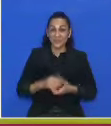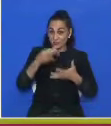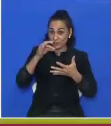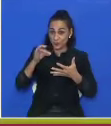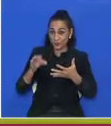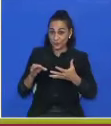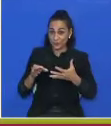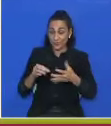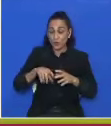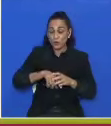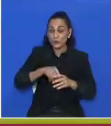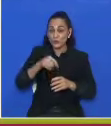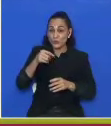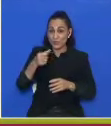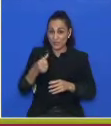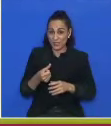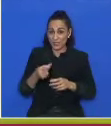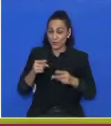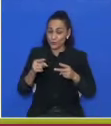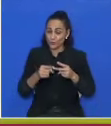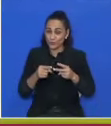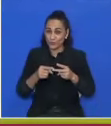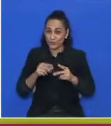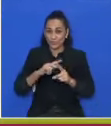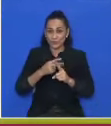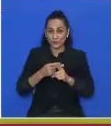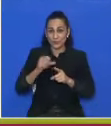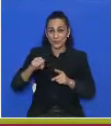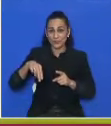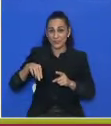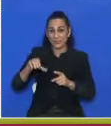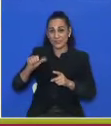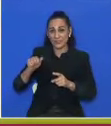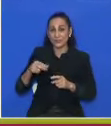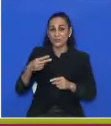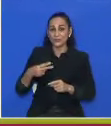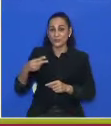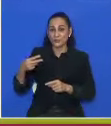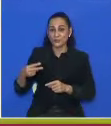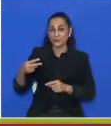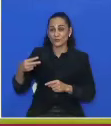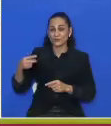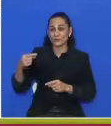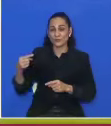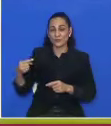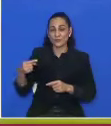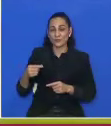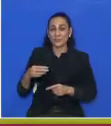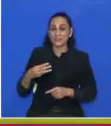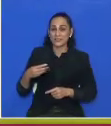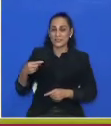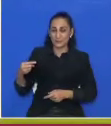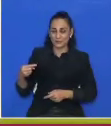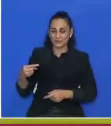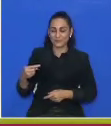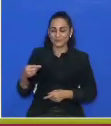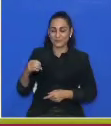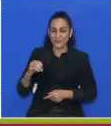Vamos conferir as dezenas sorteadas no segundo sorteio da dupla Sena, concurso 2.221. Confira comigo.